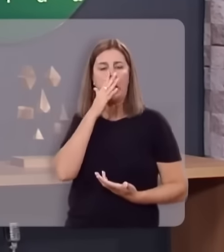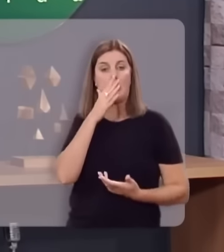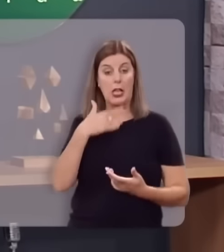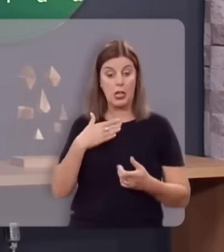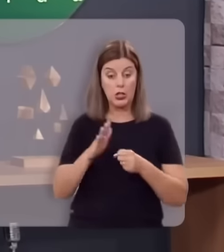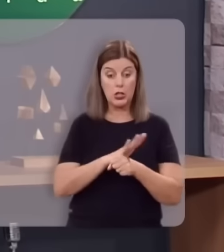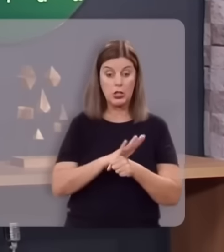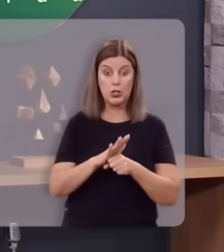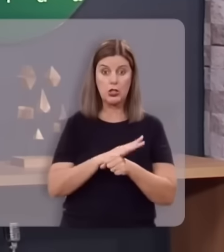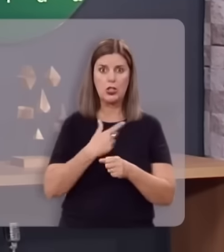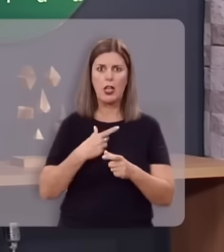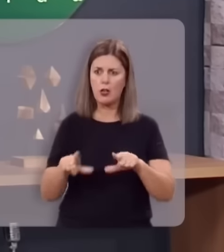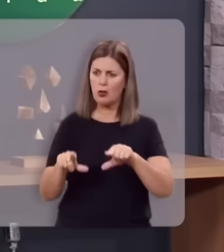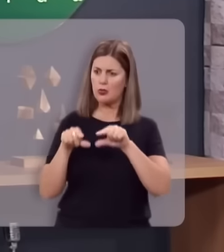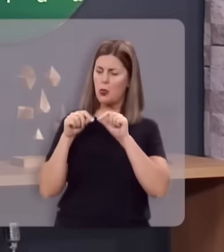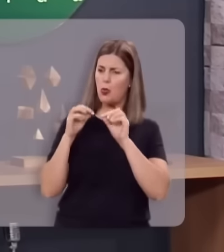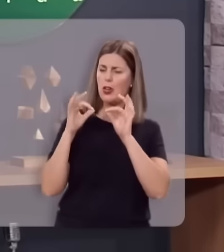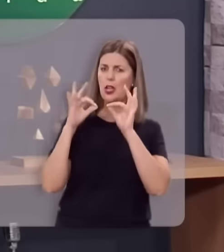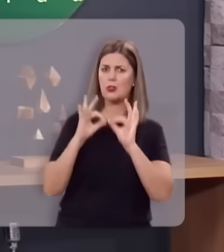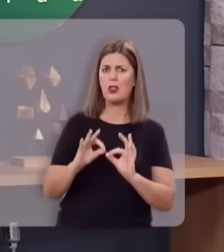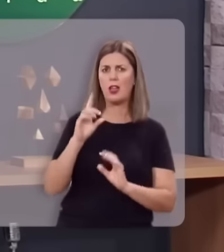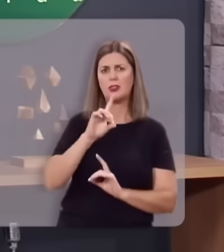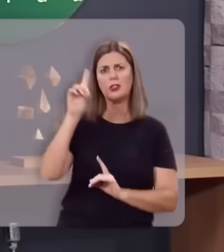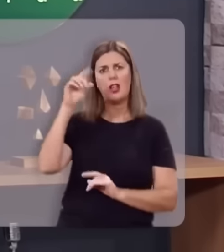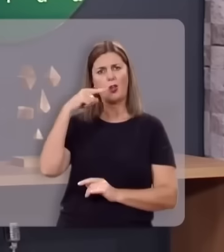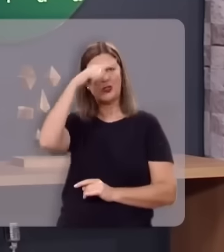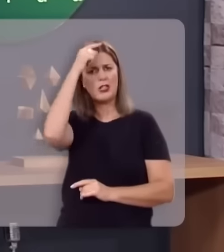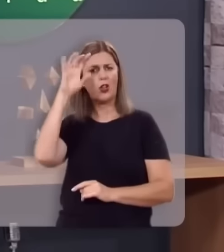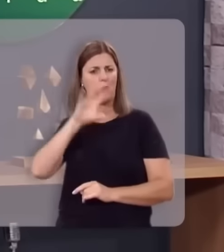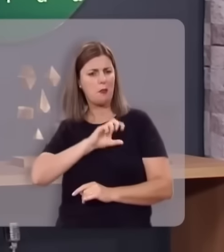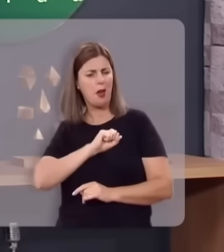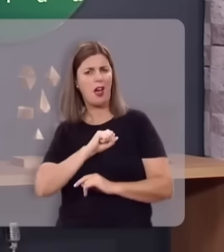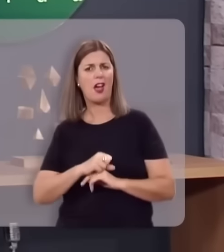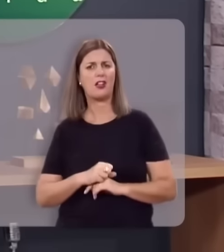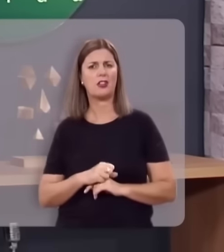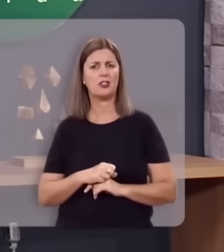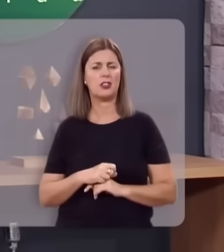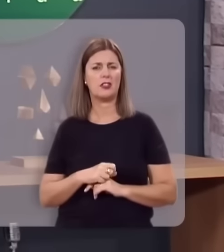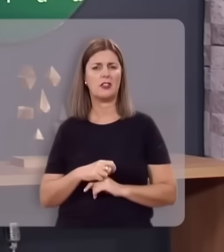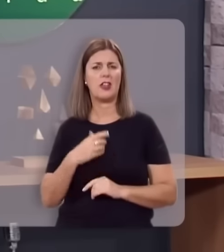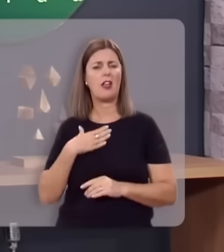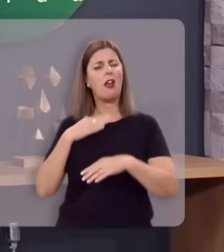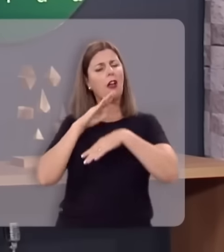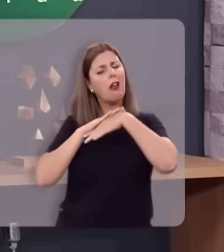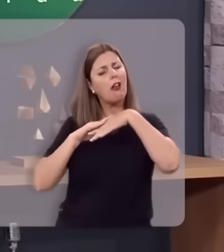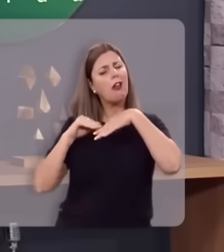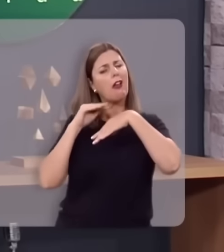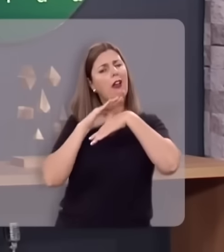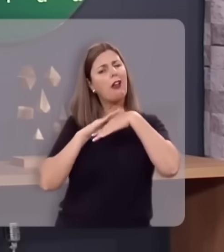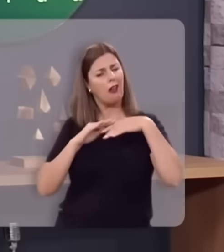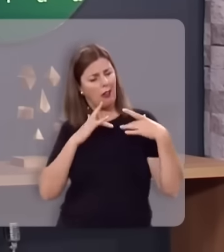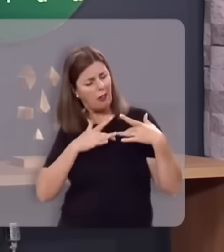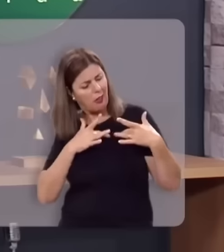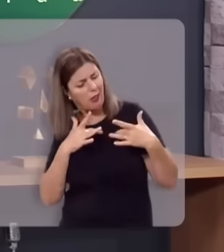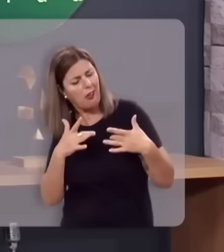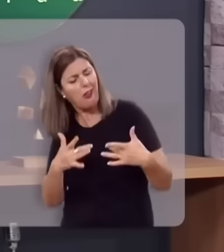revesti-vos pois como eleitos de Deus Santos e amados primeiro de ternos afetos